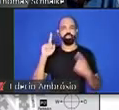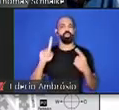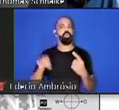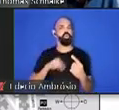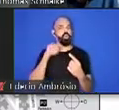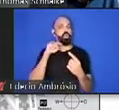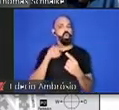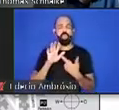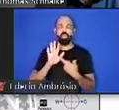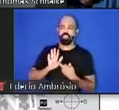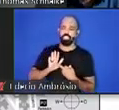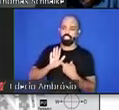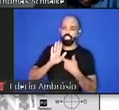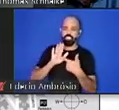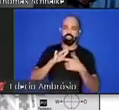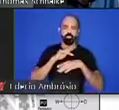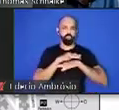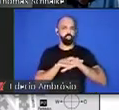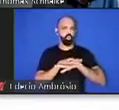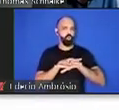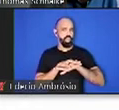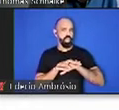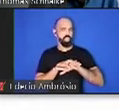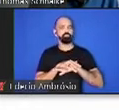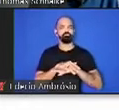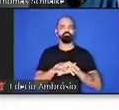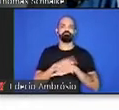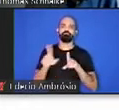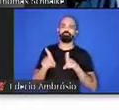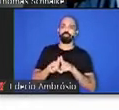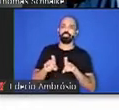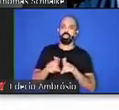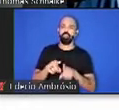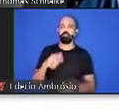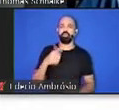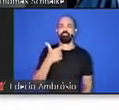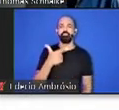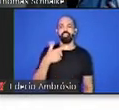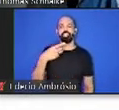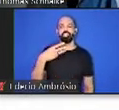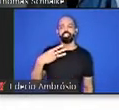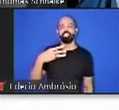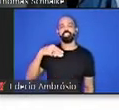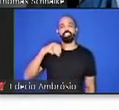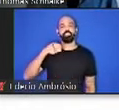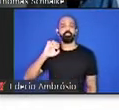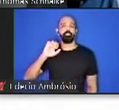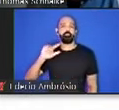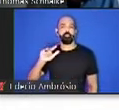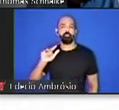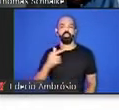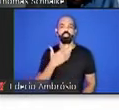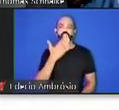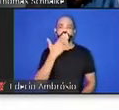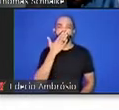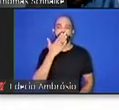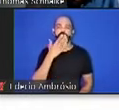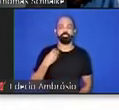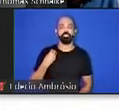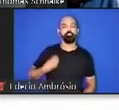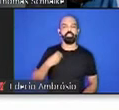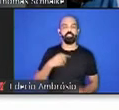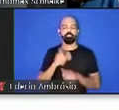exibir doenças, aproximadamente também 23 mil espécimes. Esse museu ainda existe